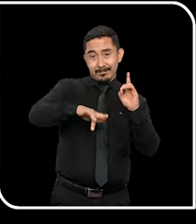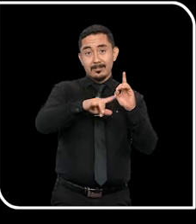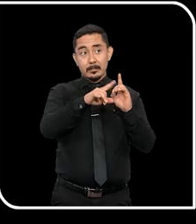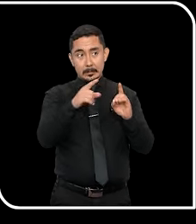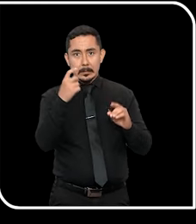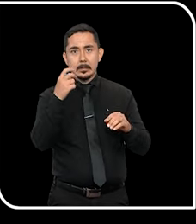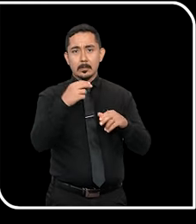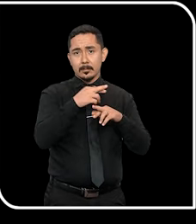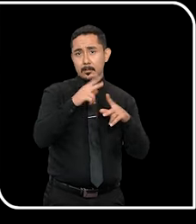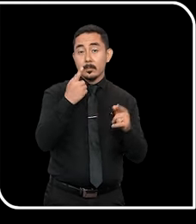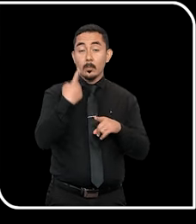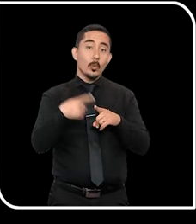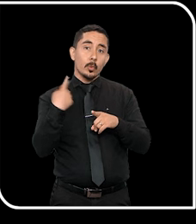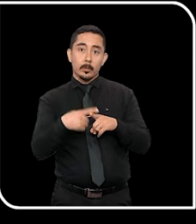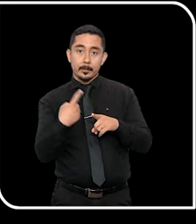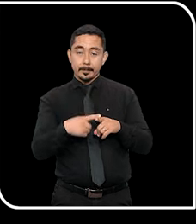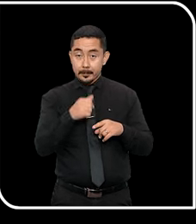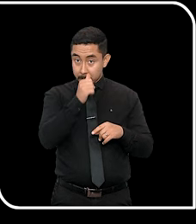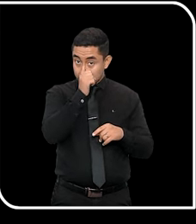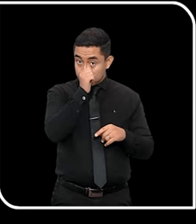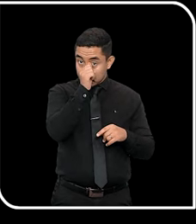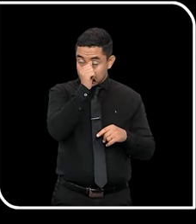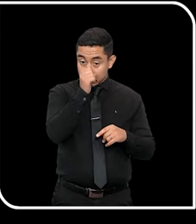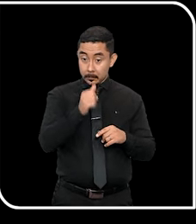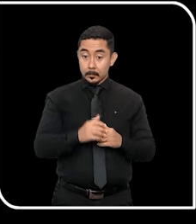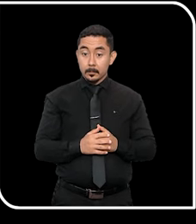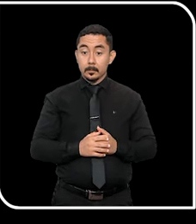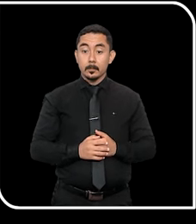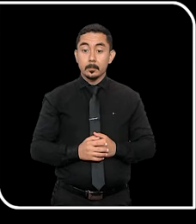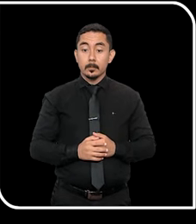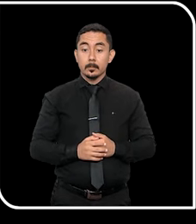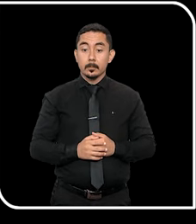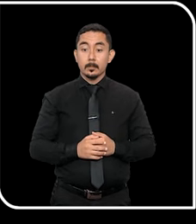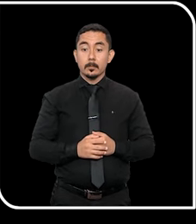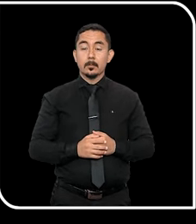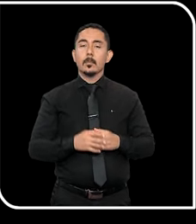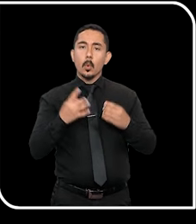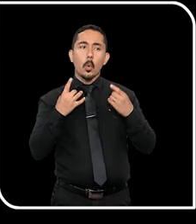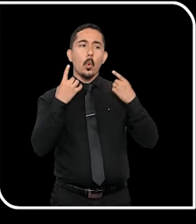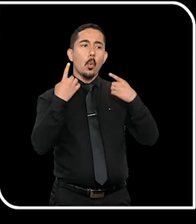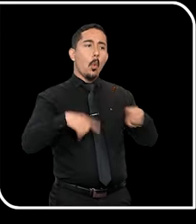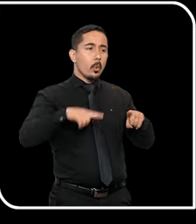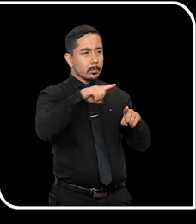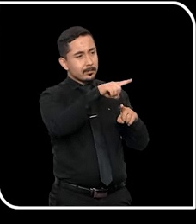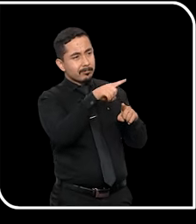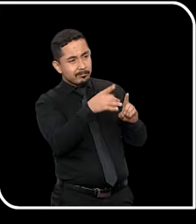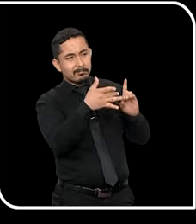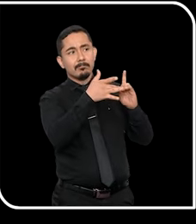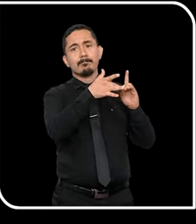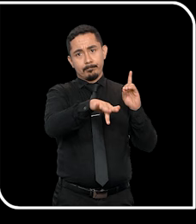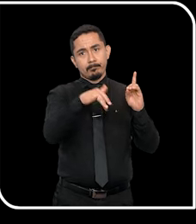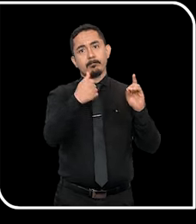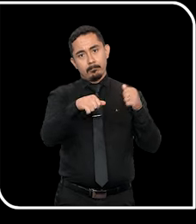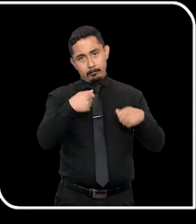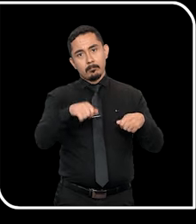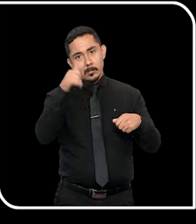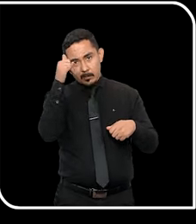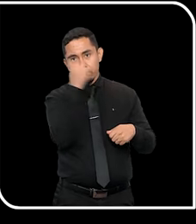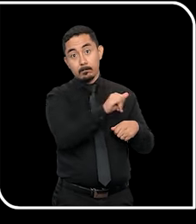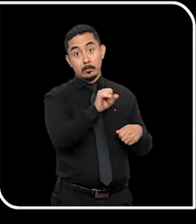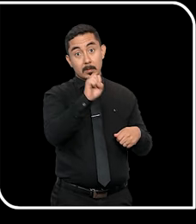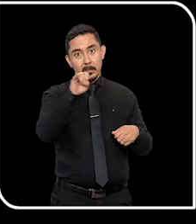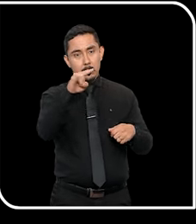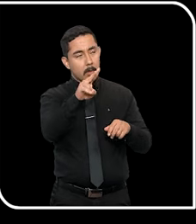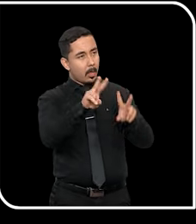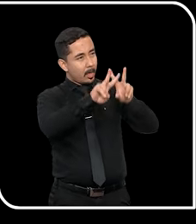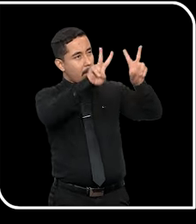porque eh deixa eu só olhar o tempo combatam o capacitismo Então quando vocês ouvirem alguma